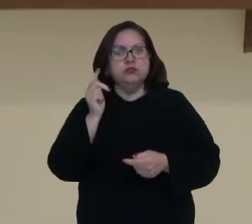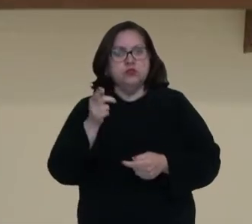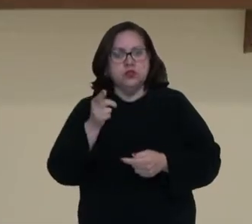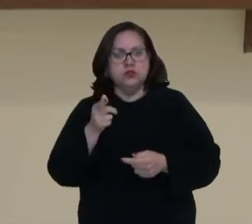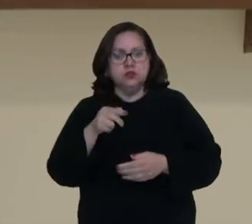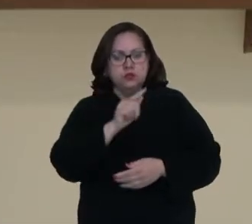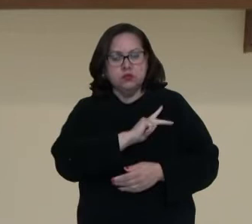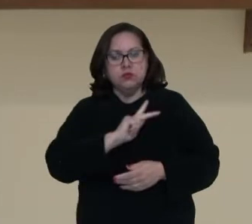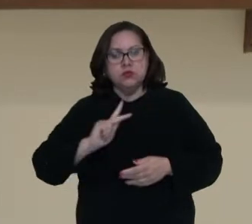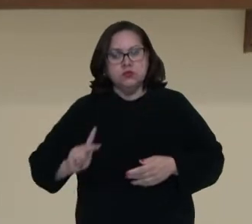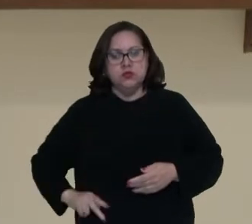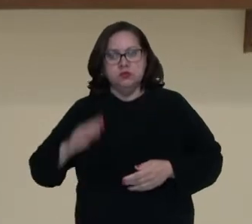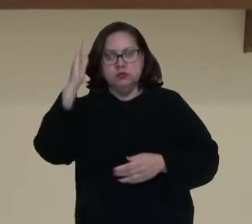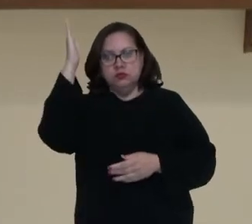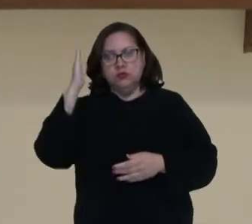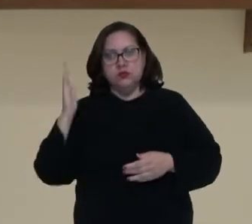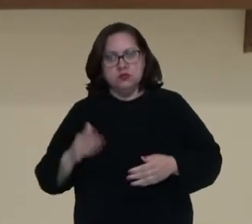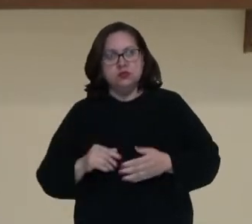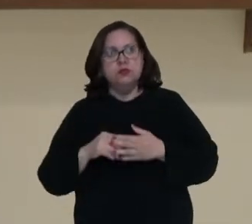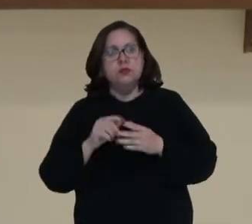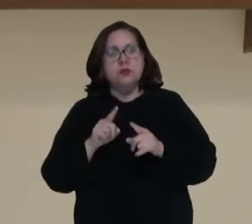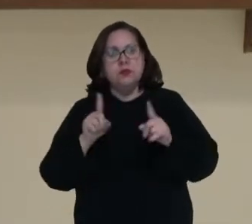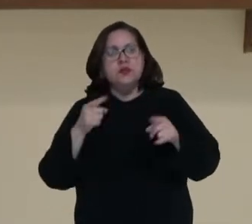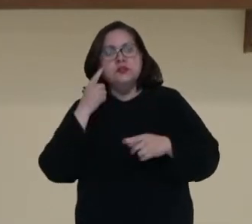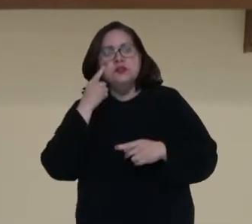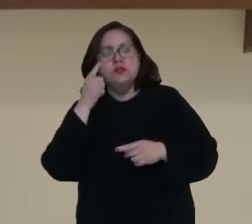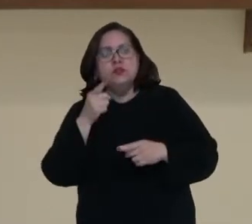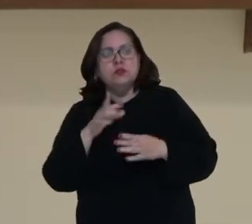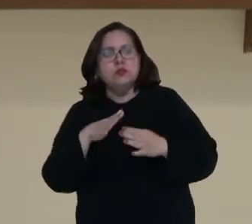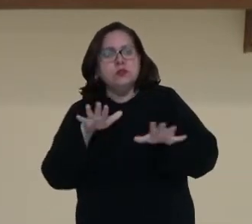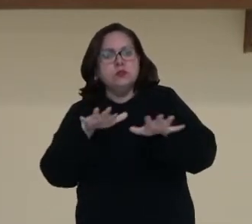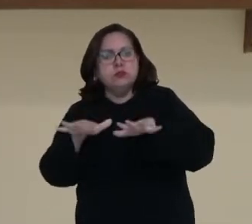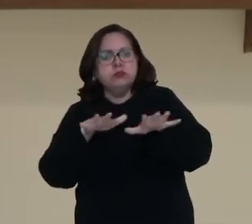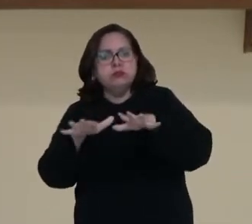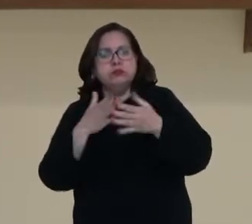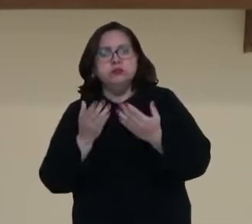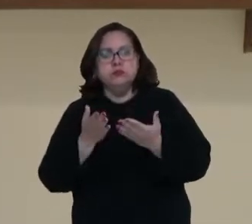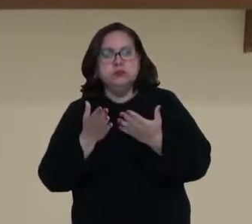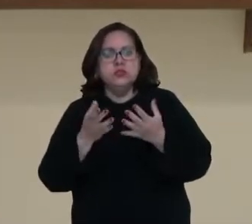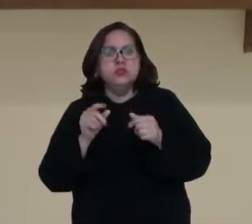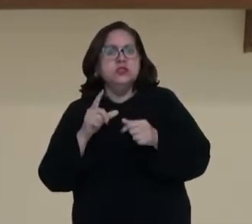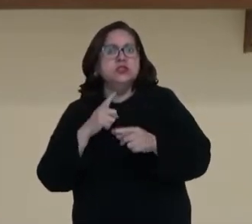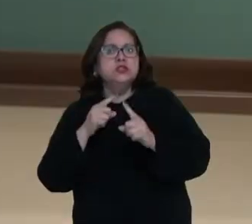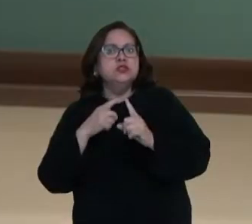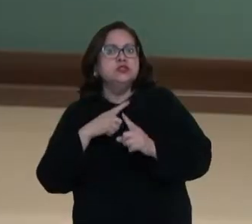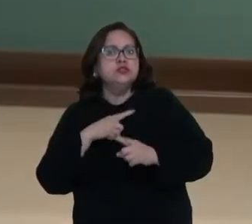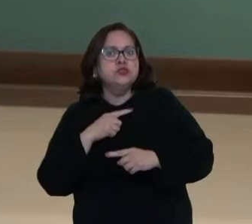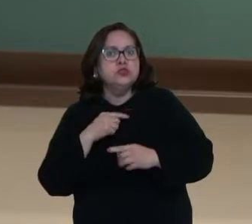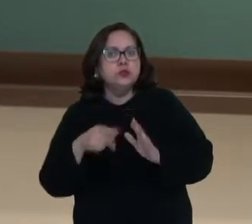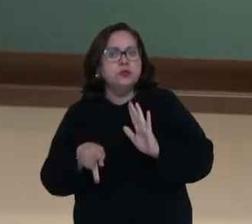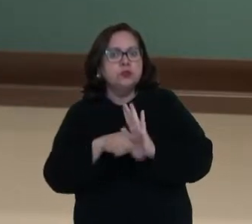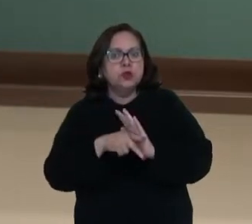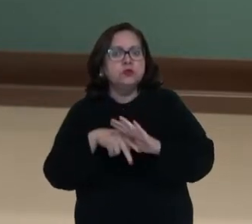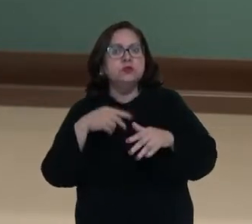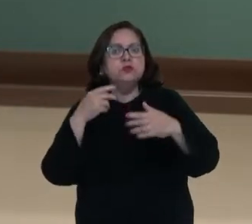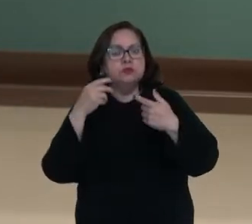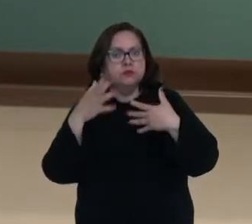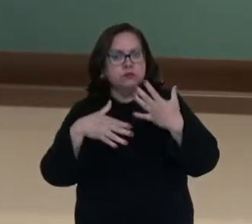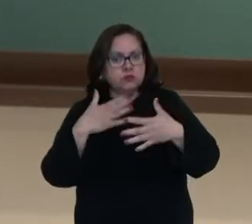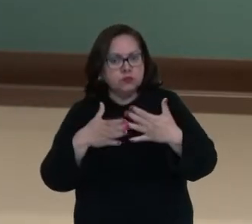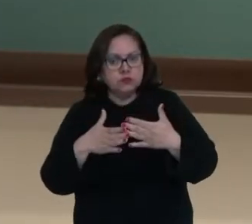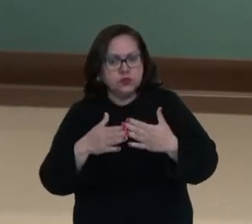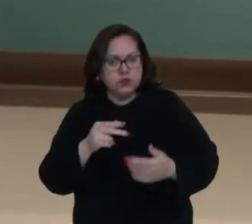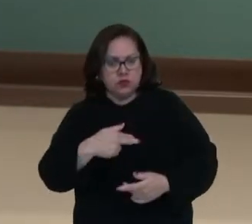como presidente do Brasil, mas a gente vai ver que esse é um movimento, inclusive, que tinha a própria participação